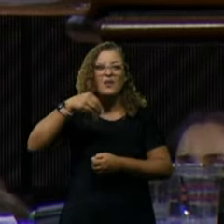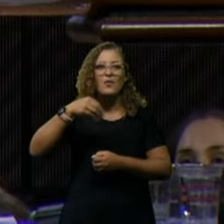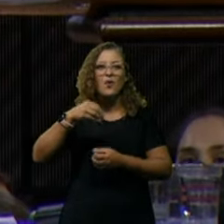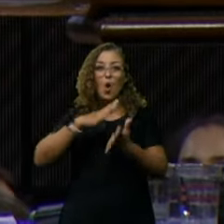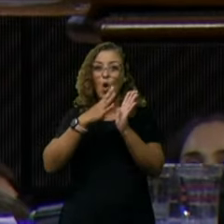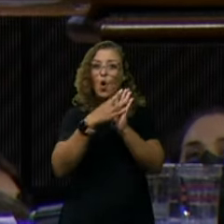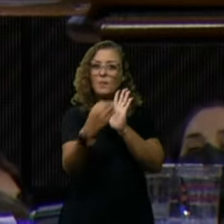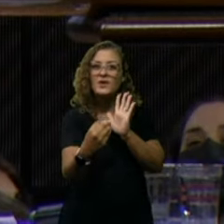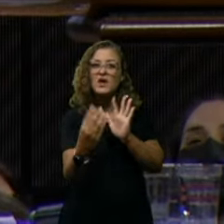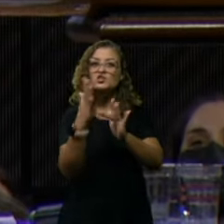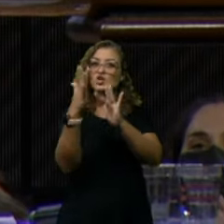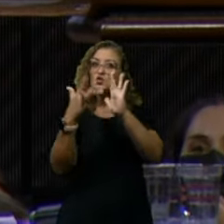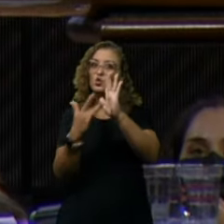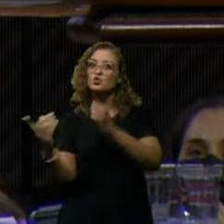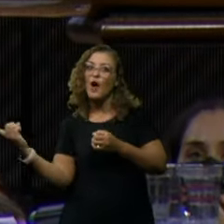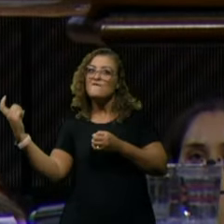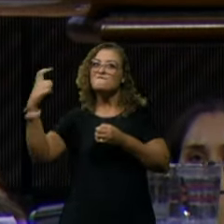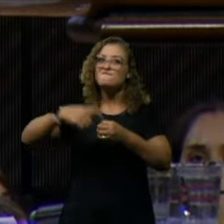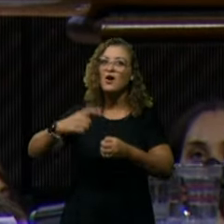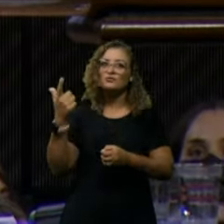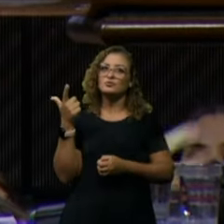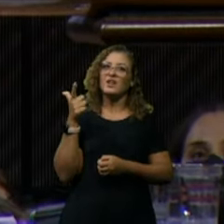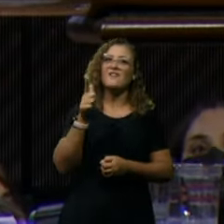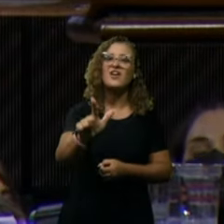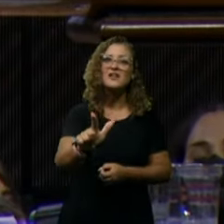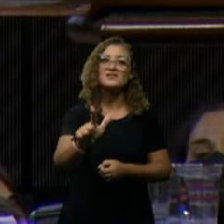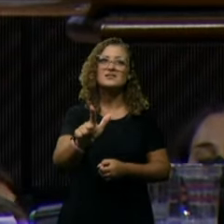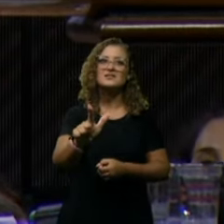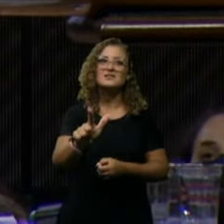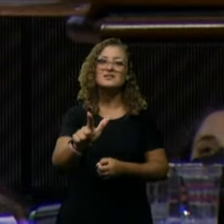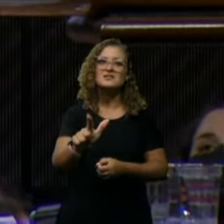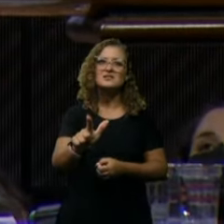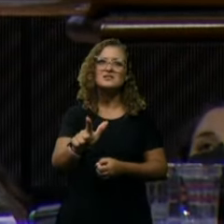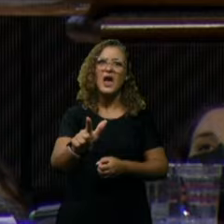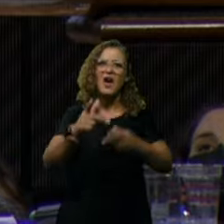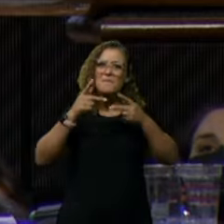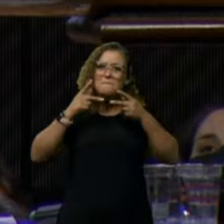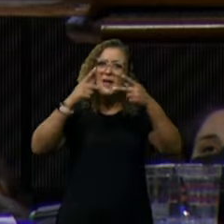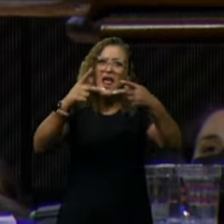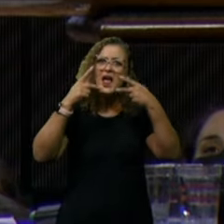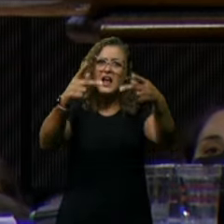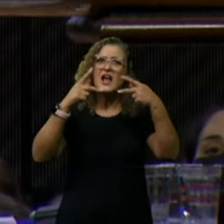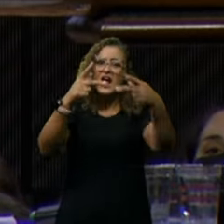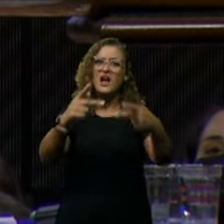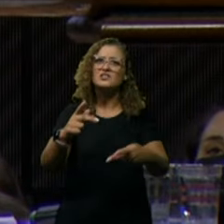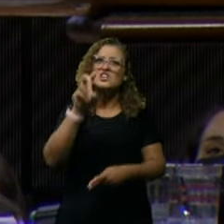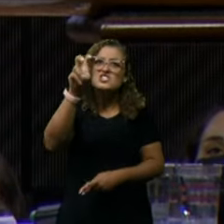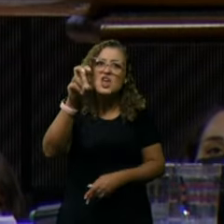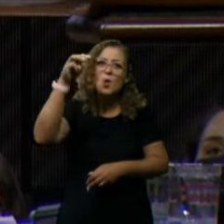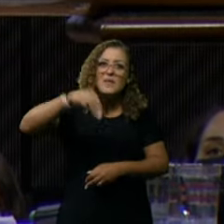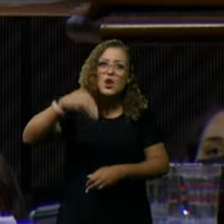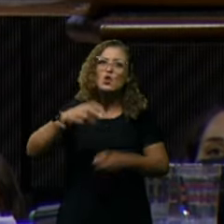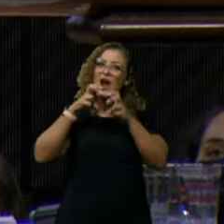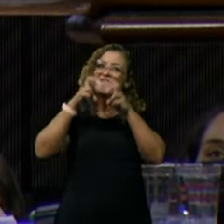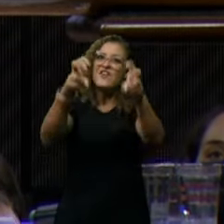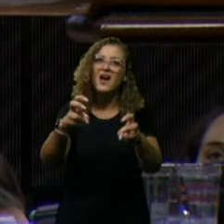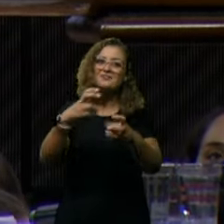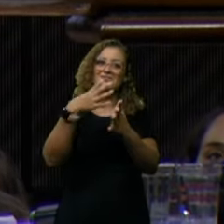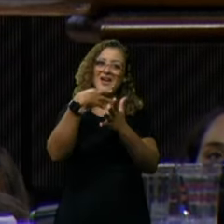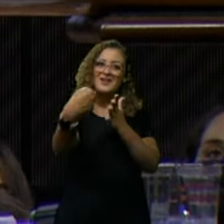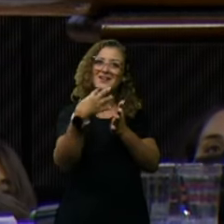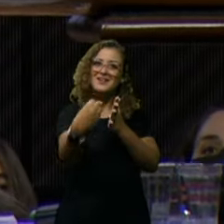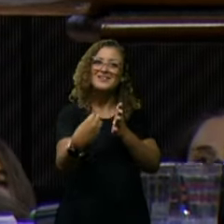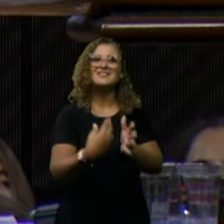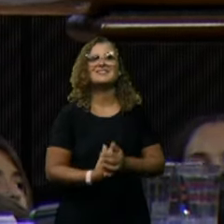novo e quando vier De novo abre a boca eu tô prendendo as duas horas só tô te pedindo cinco minutos fica aí quando